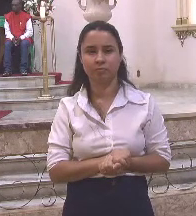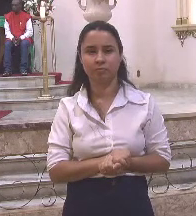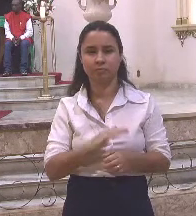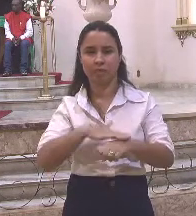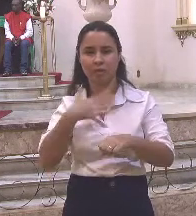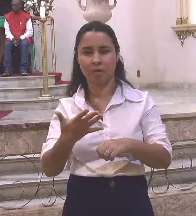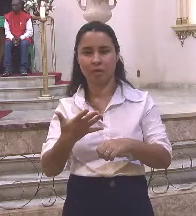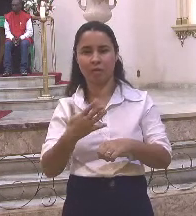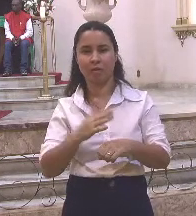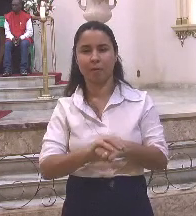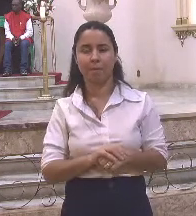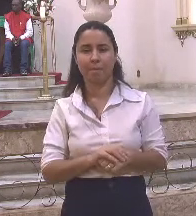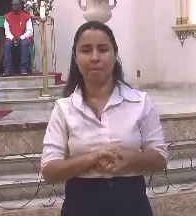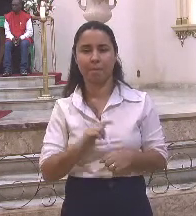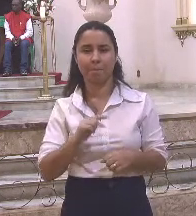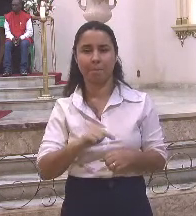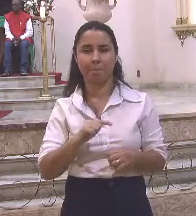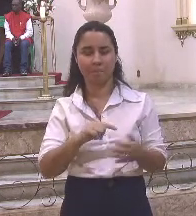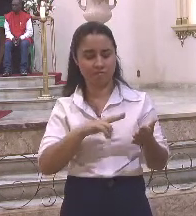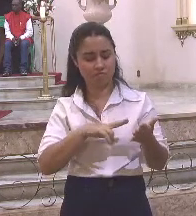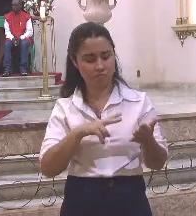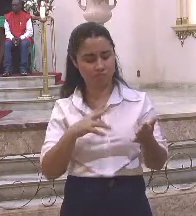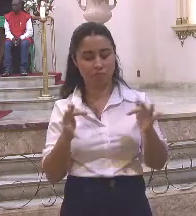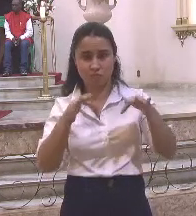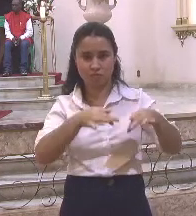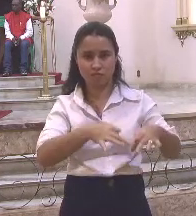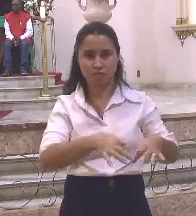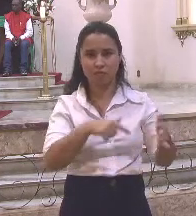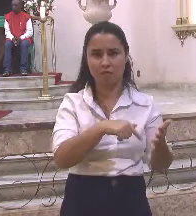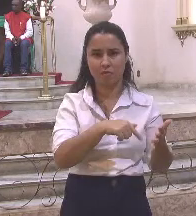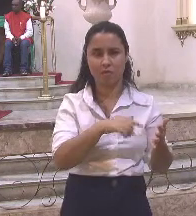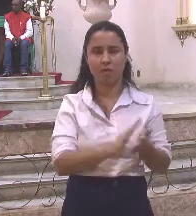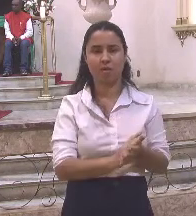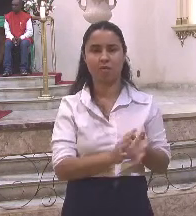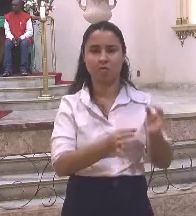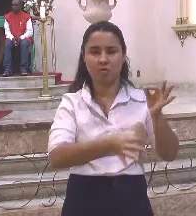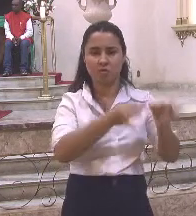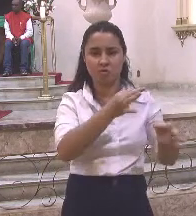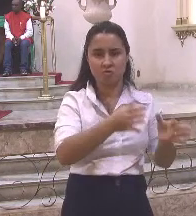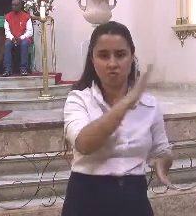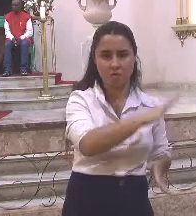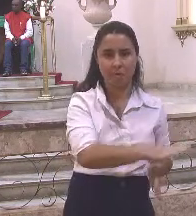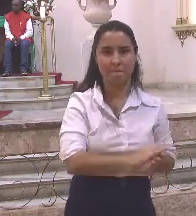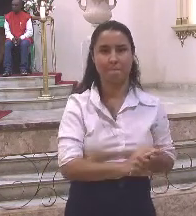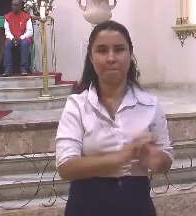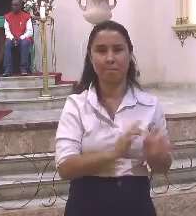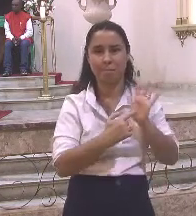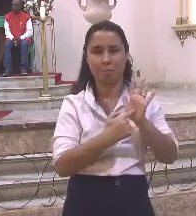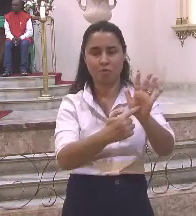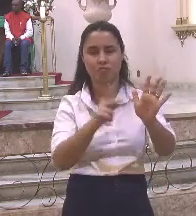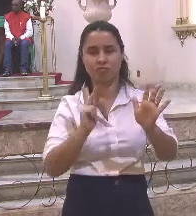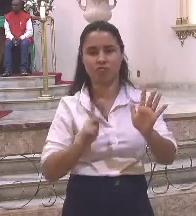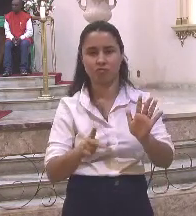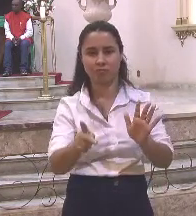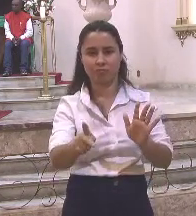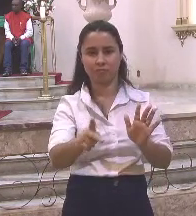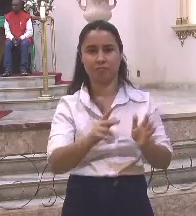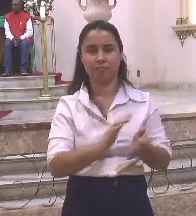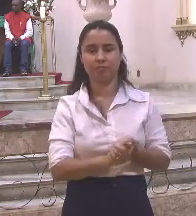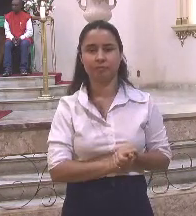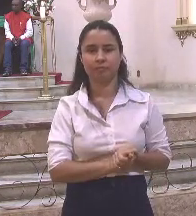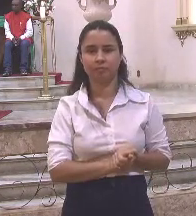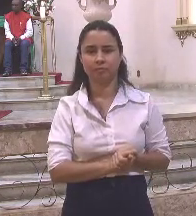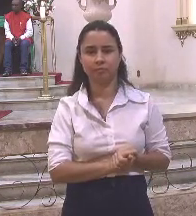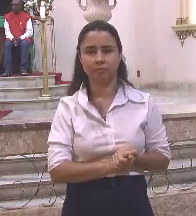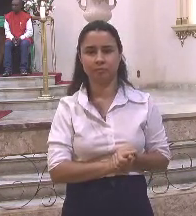essa última parte da parábola do juiz iníquo aponta novamente para os acontecimentos